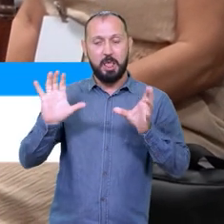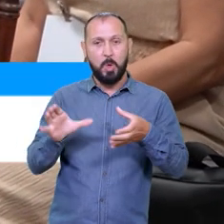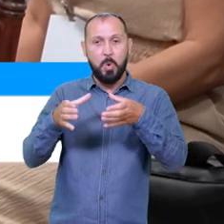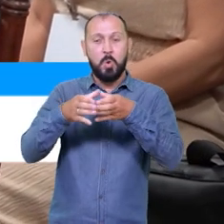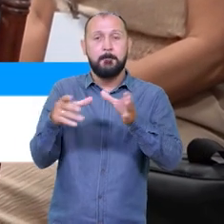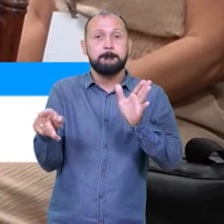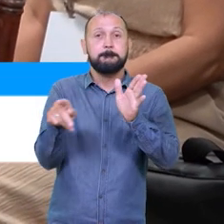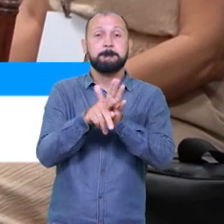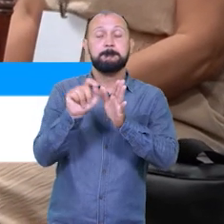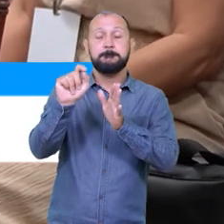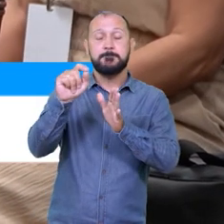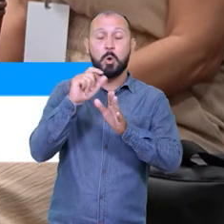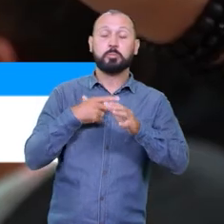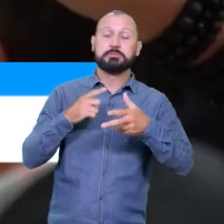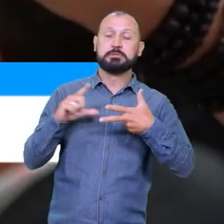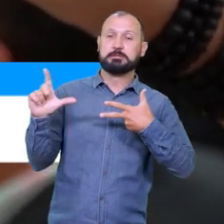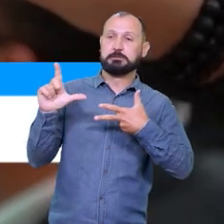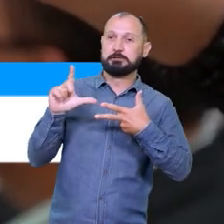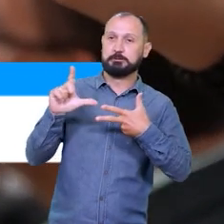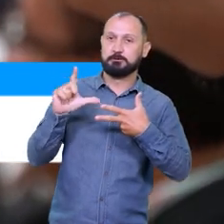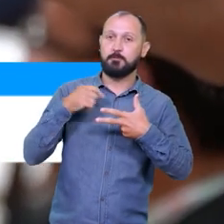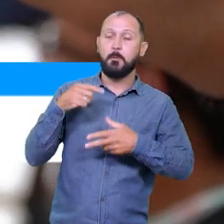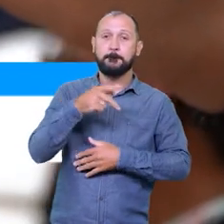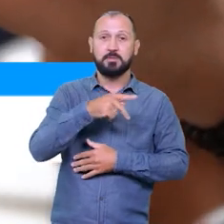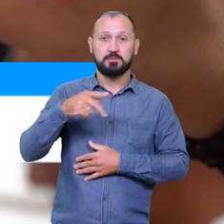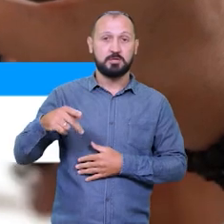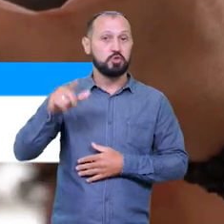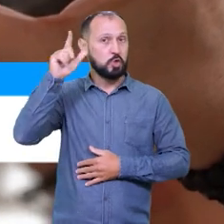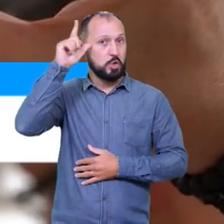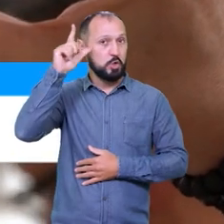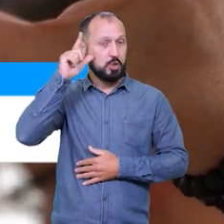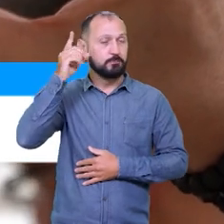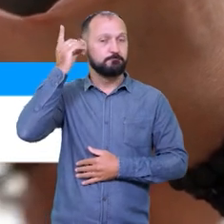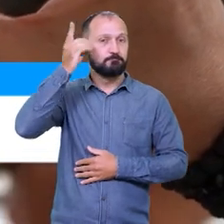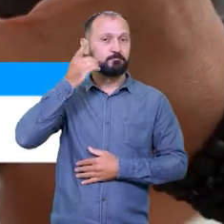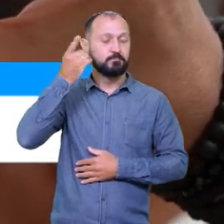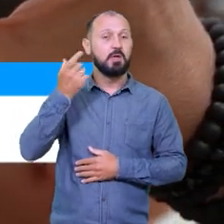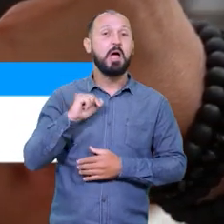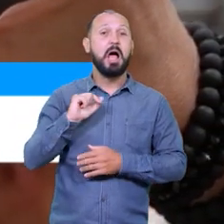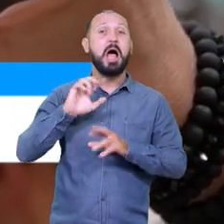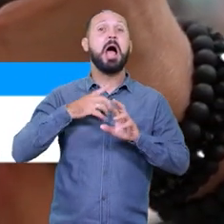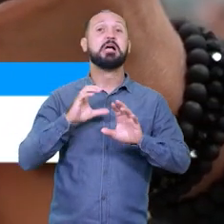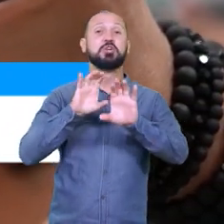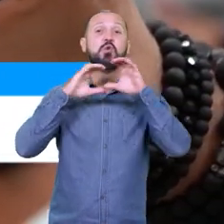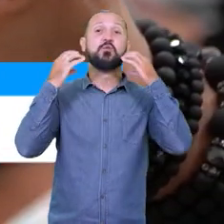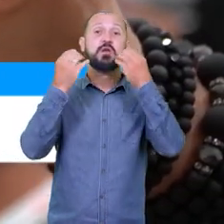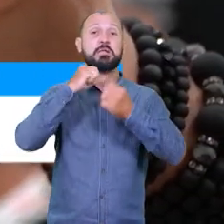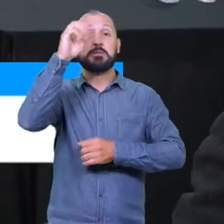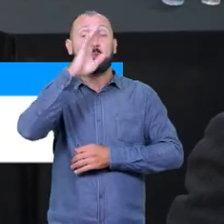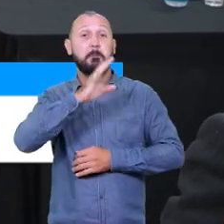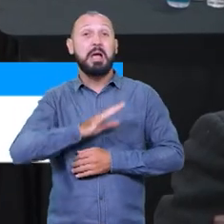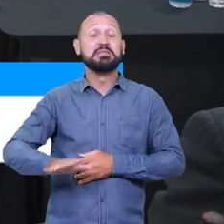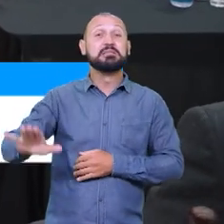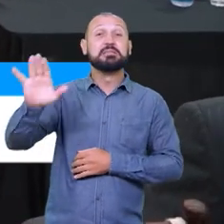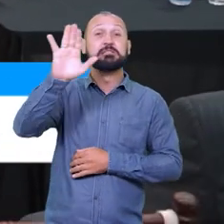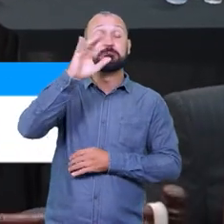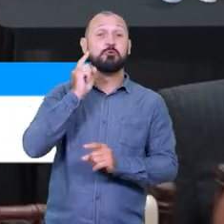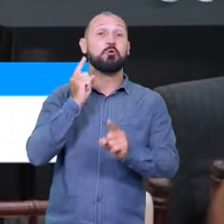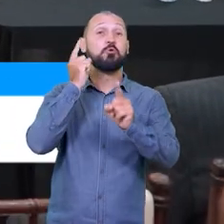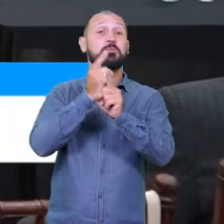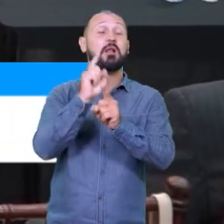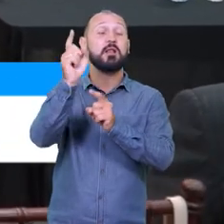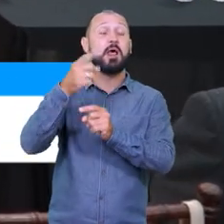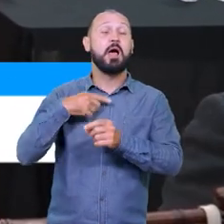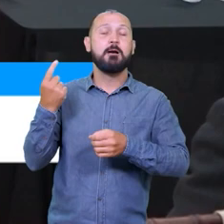nacional dos legisladores e legislativos estaduais Deputado Lídio Lopes encerrou a vigésima quinta Conferência Nacional da